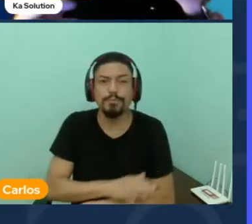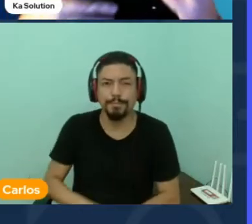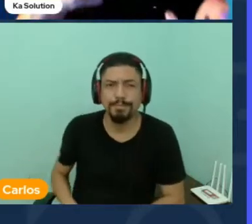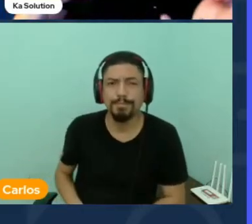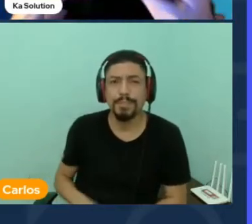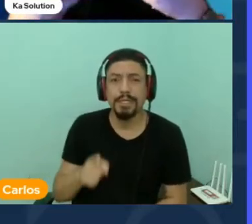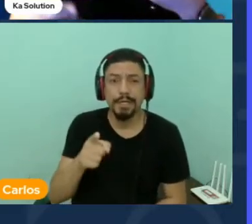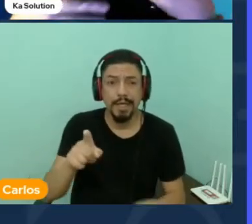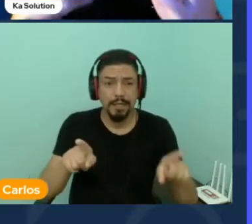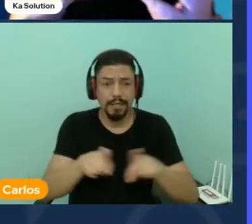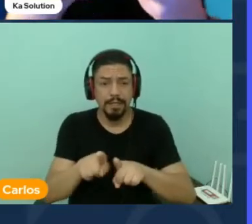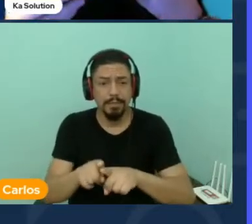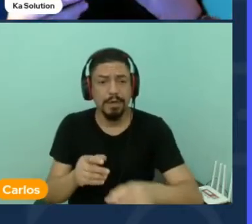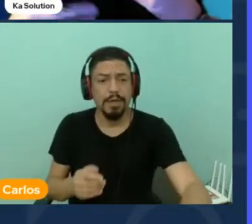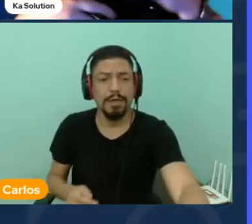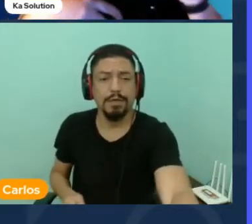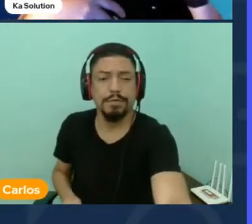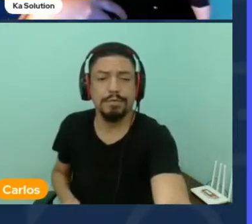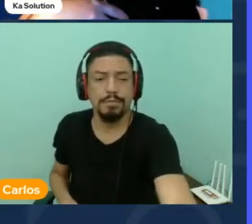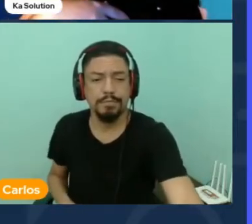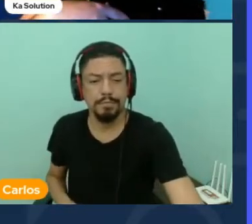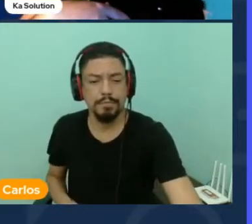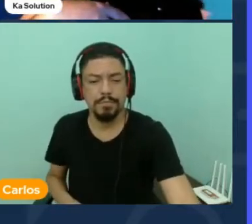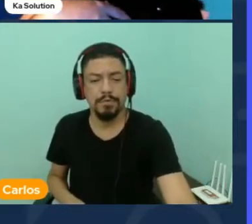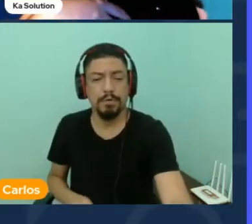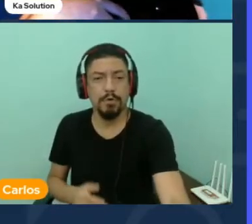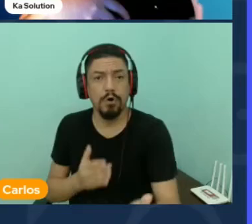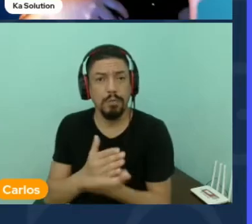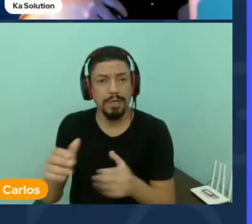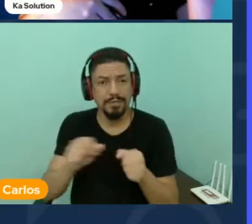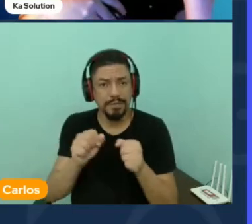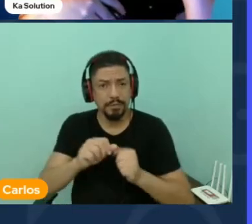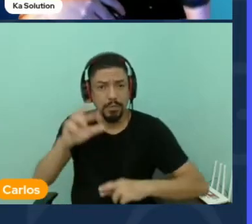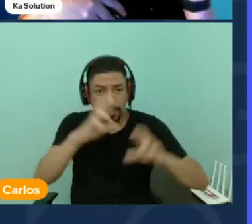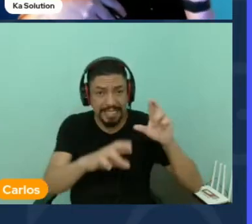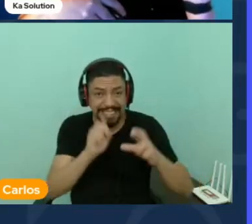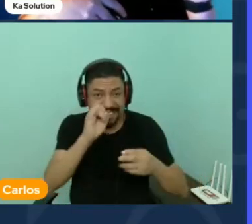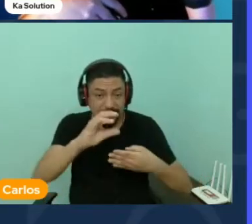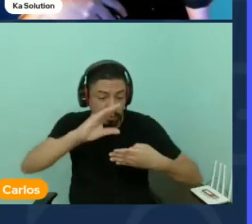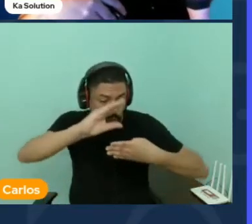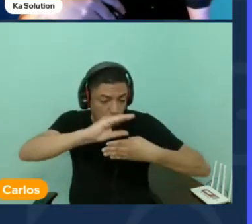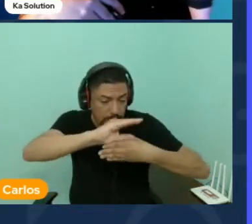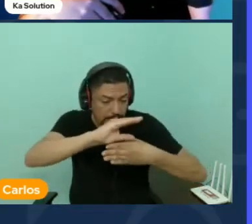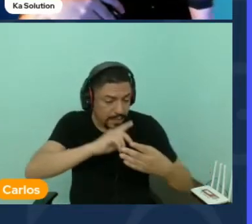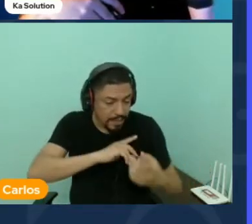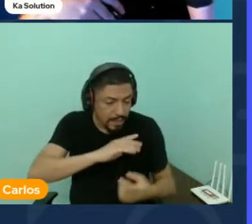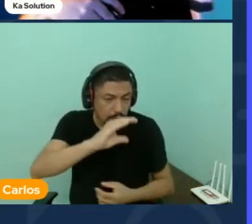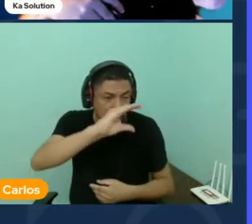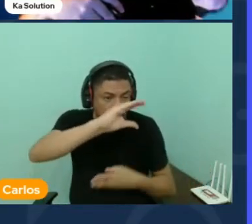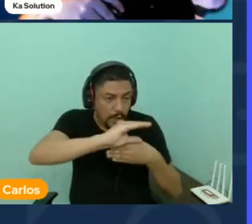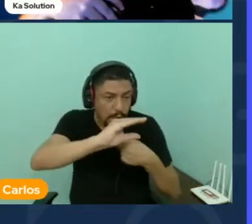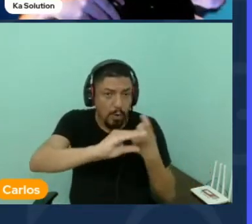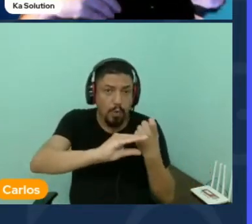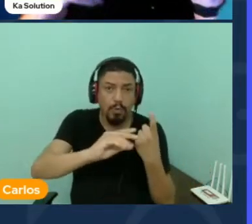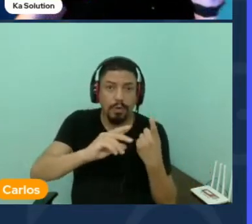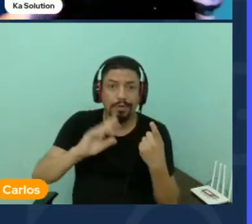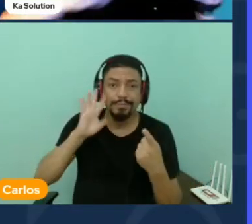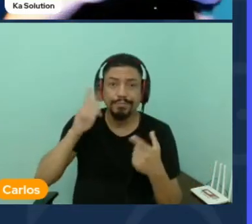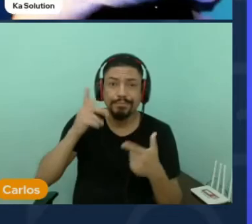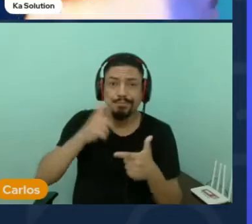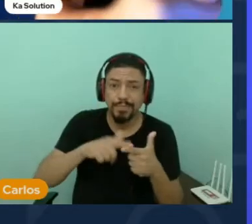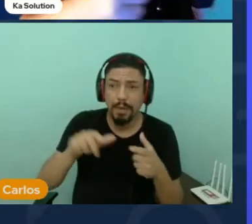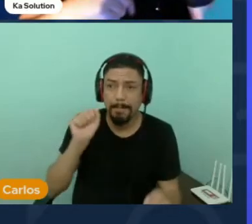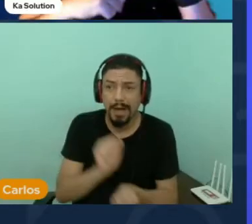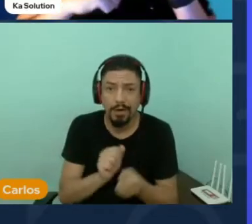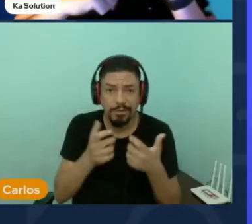ele também começa a monitorar. Se um desses containers, se um desse pedacinho da minha aplicação para de funcionar,